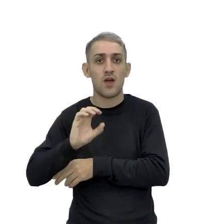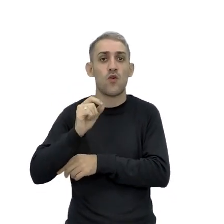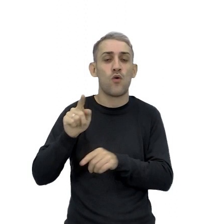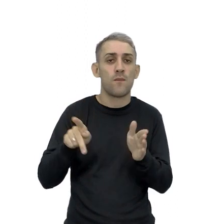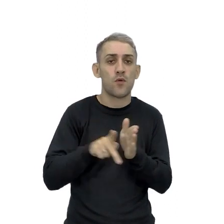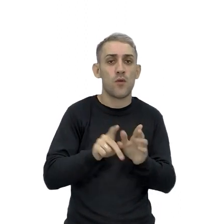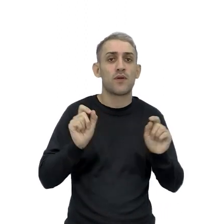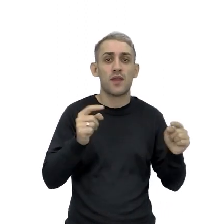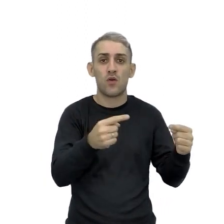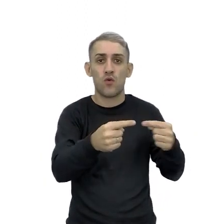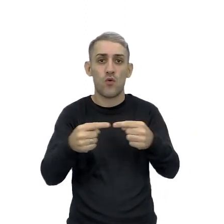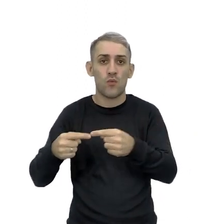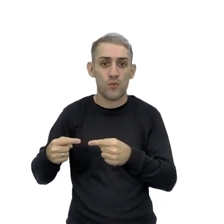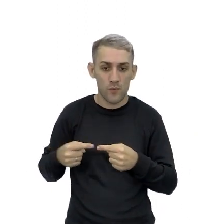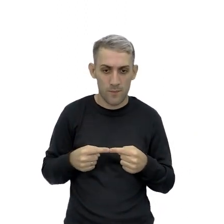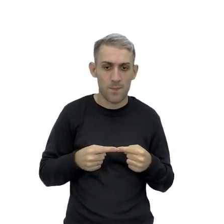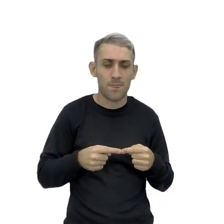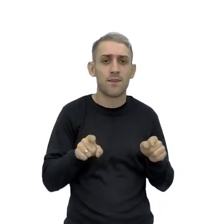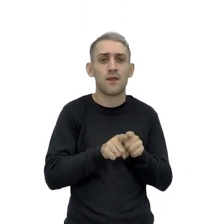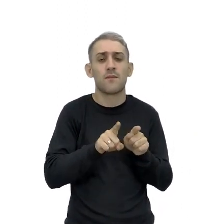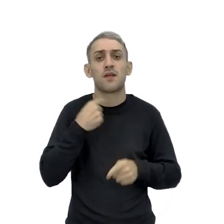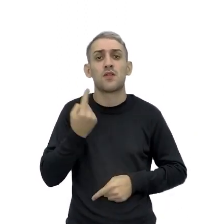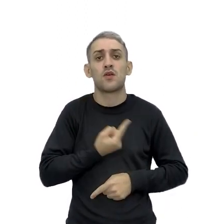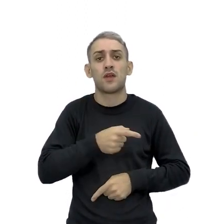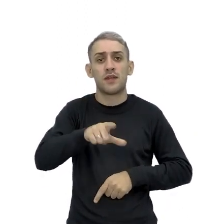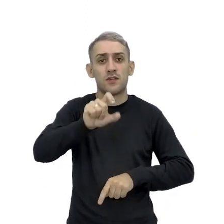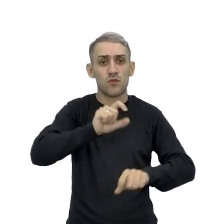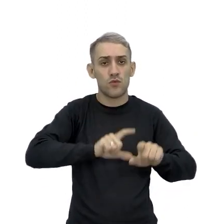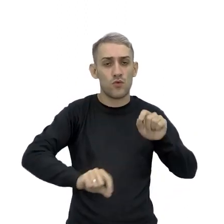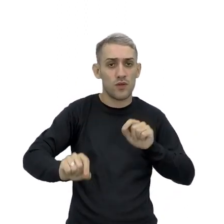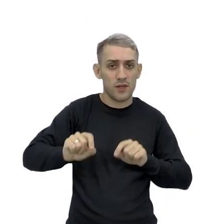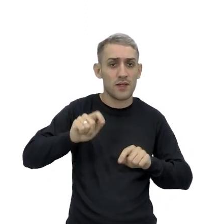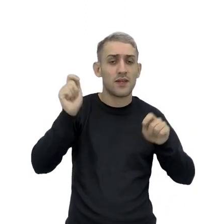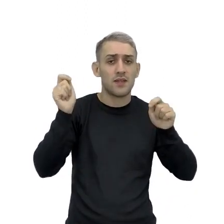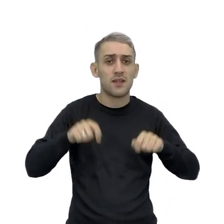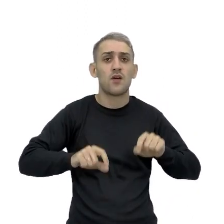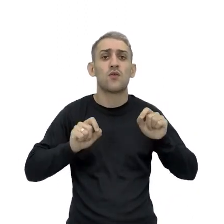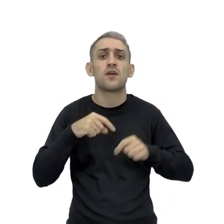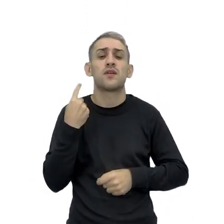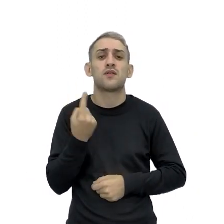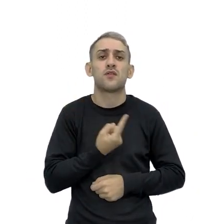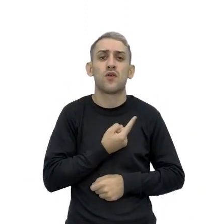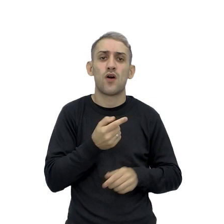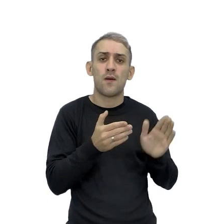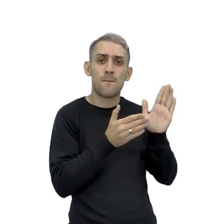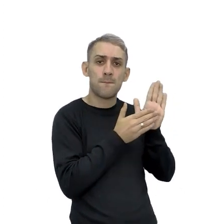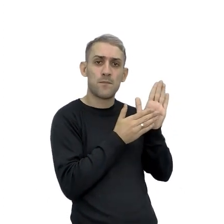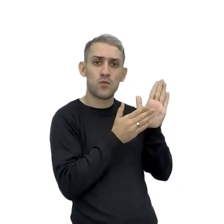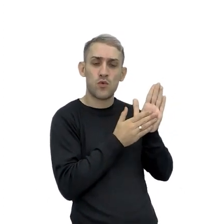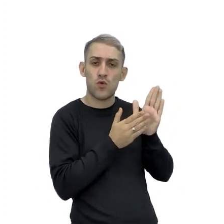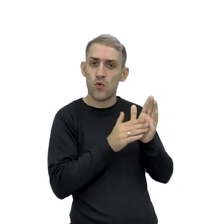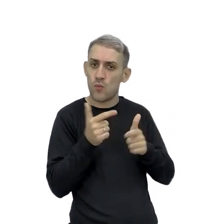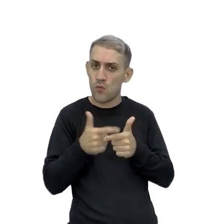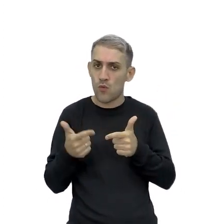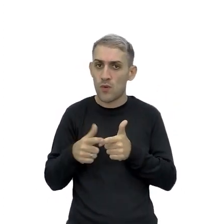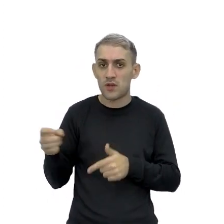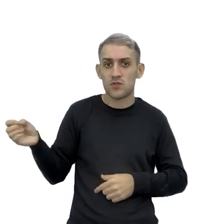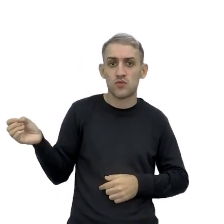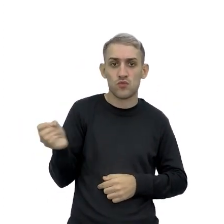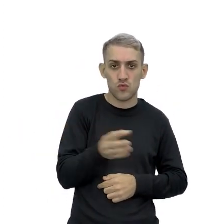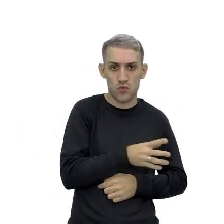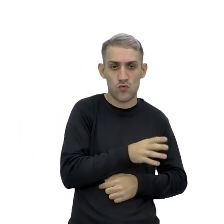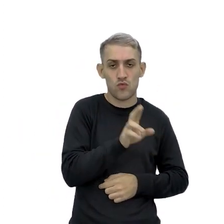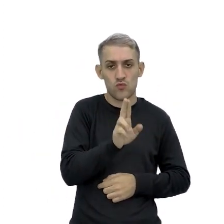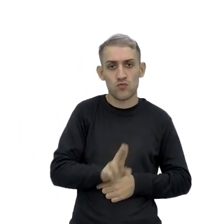de combinatória. Escolha uma dessas situações para que você possa propor um novo problema a partir